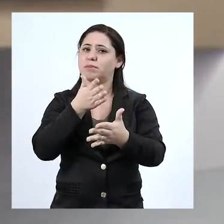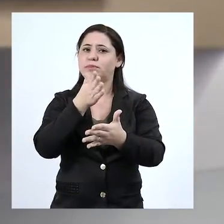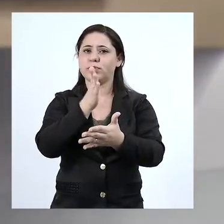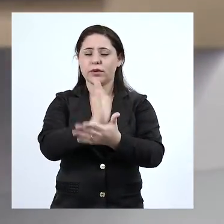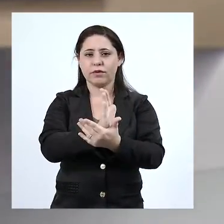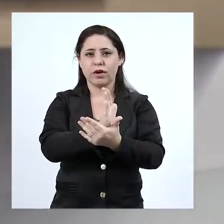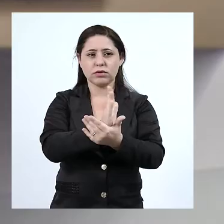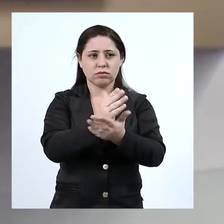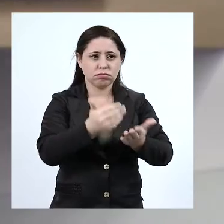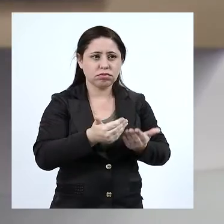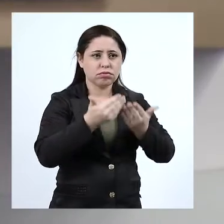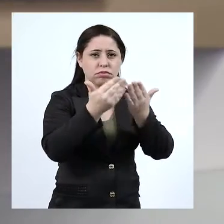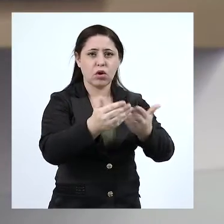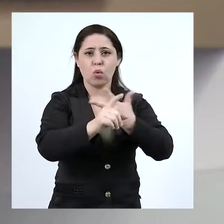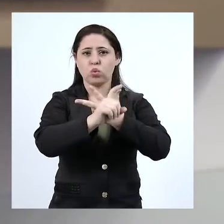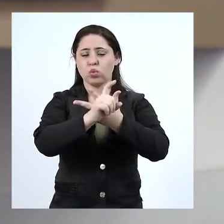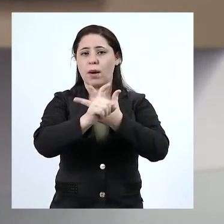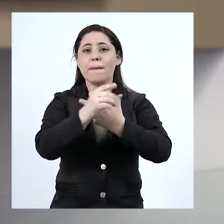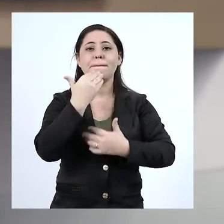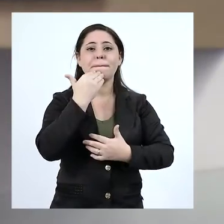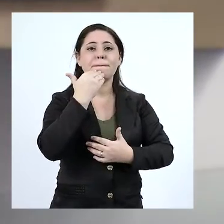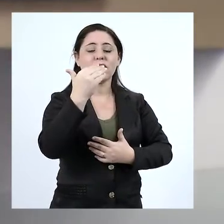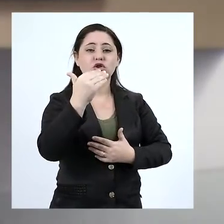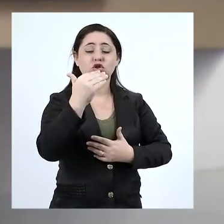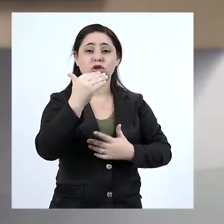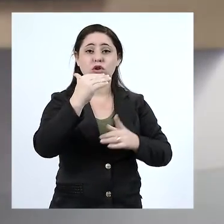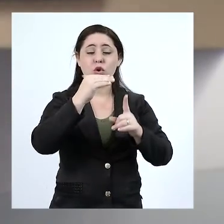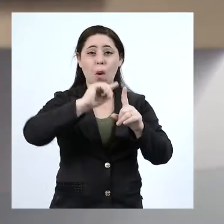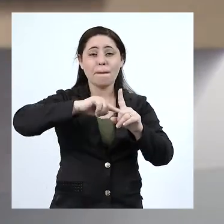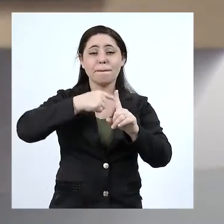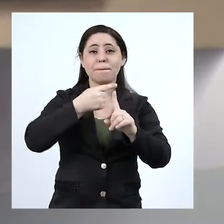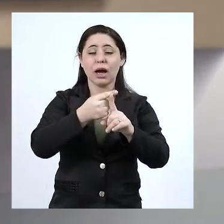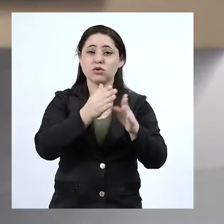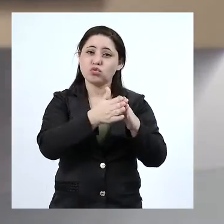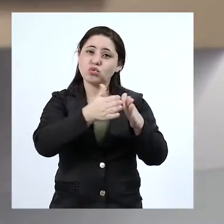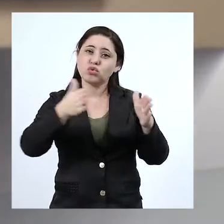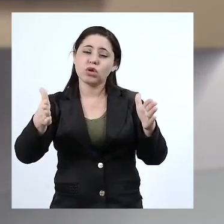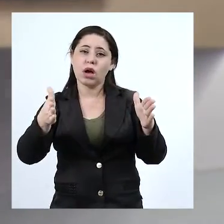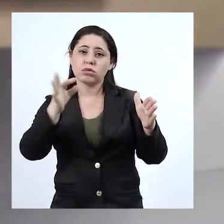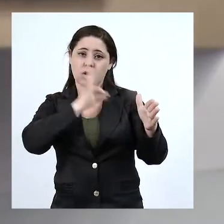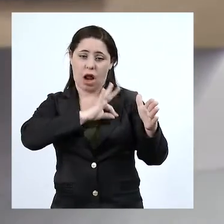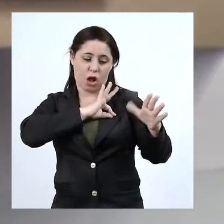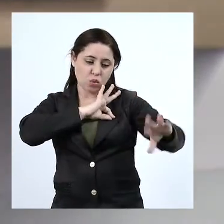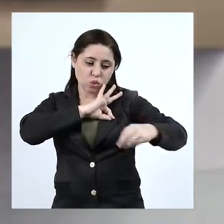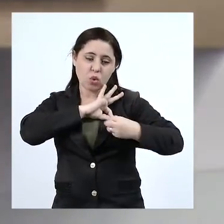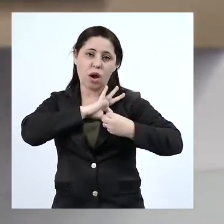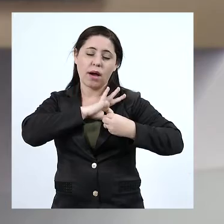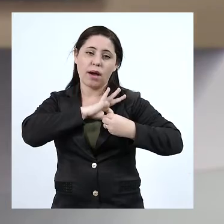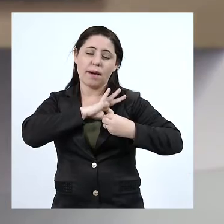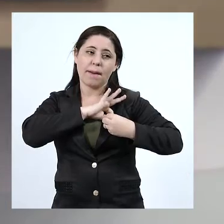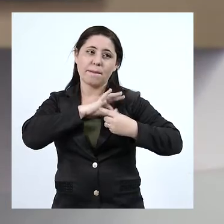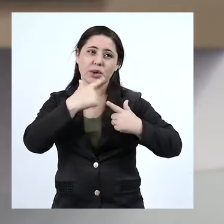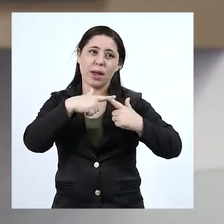Legislativa foi aprovada e encaminhada ao Executivo solicitando a prorrogação do abono, já que o benefício perde